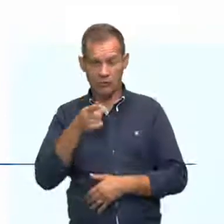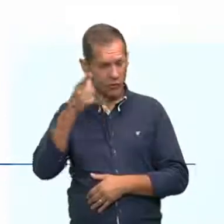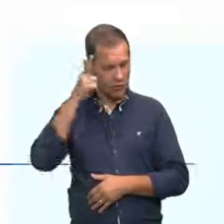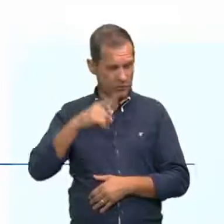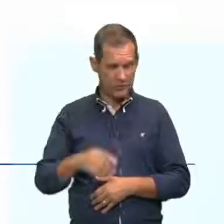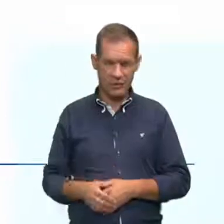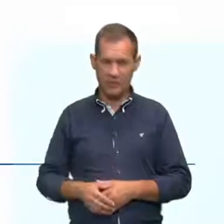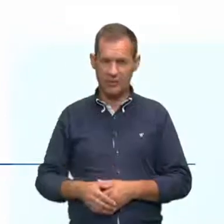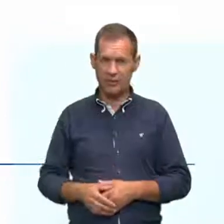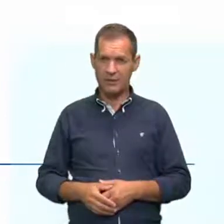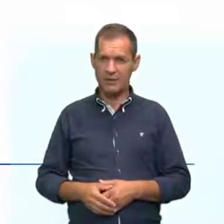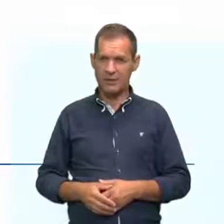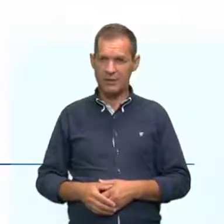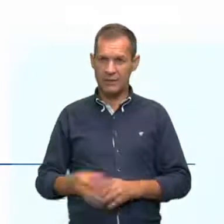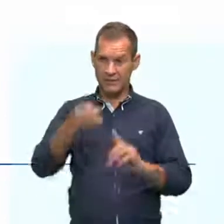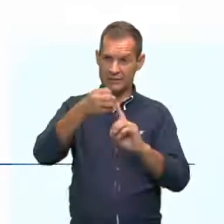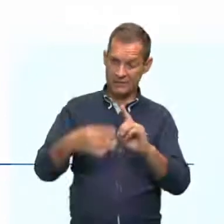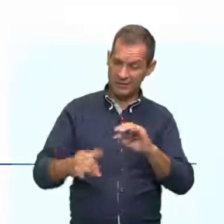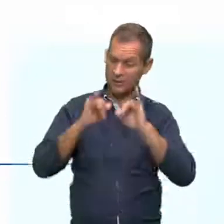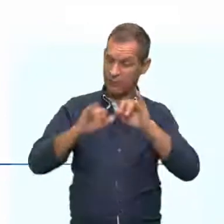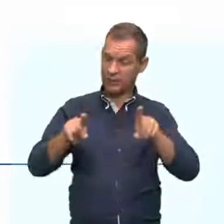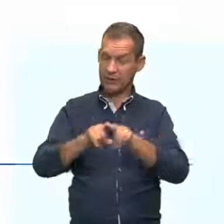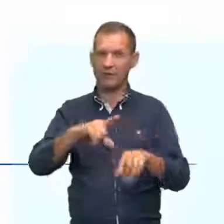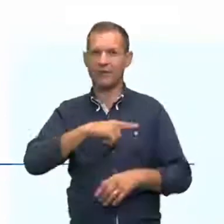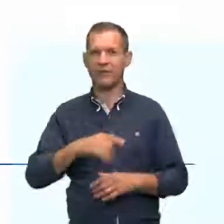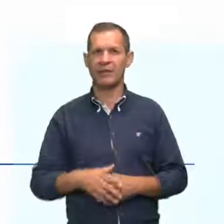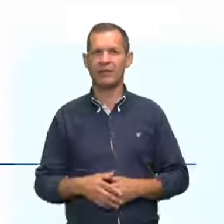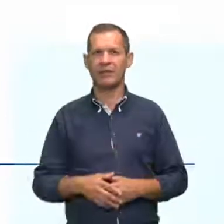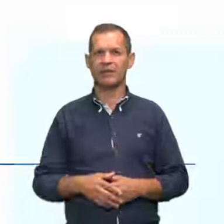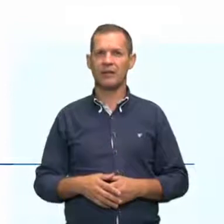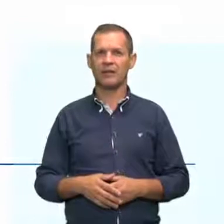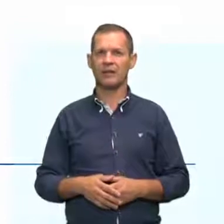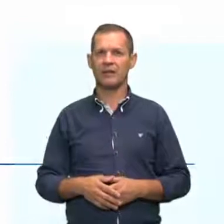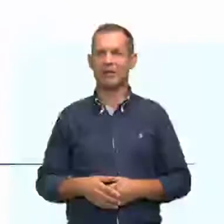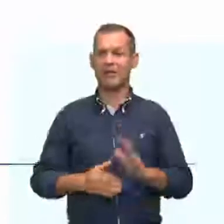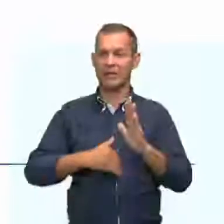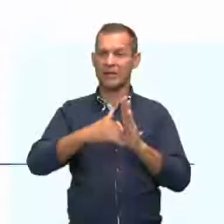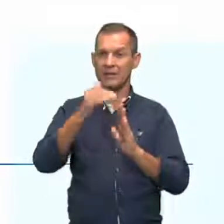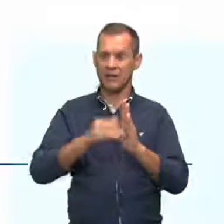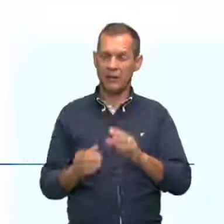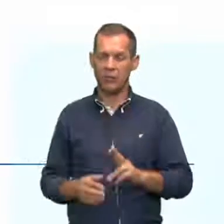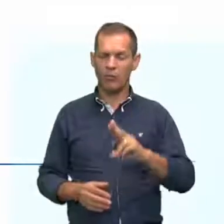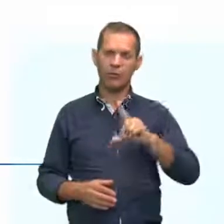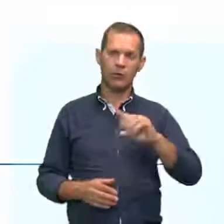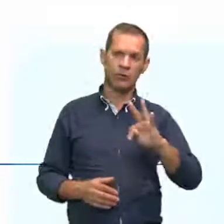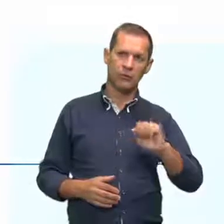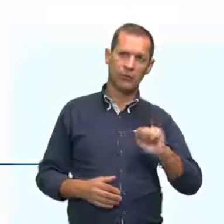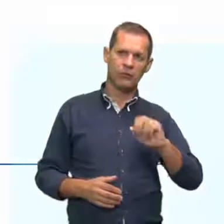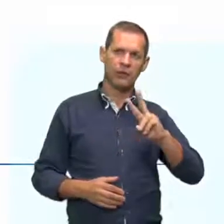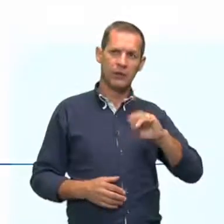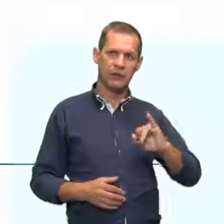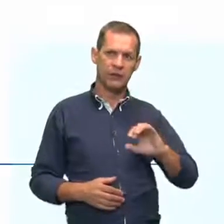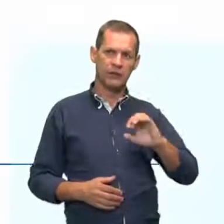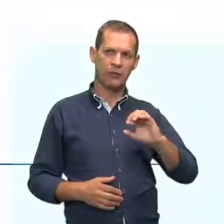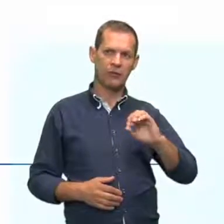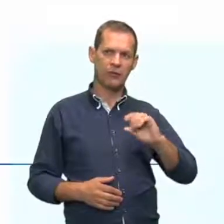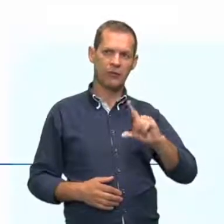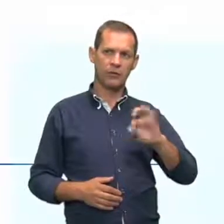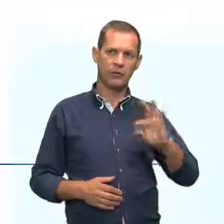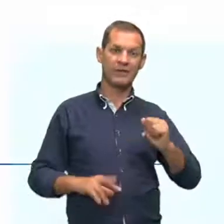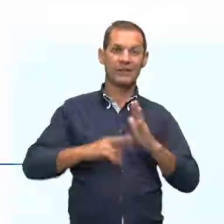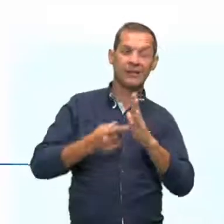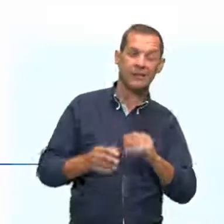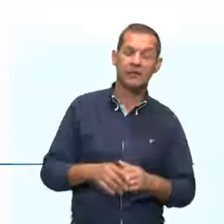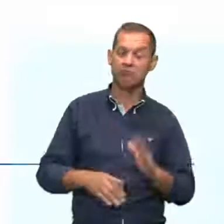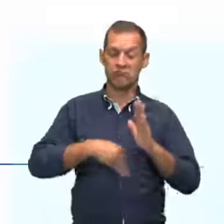consegue saber o que aconteceu. Existe também as chamadas tinta ultravioleta. O que é essa tinta